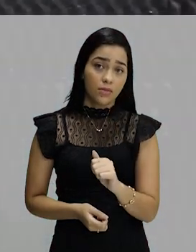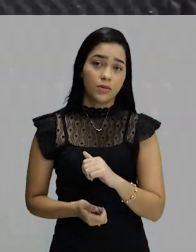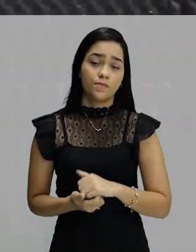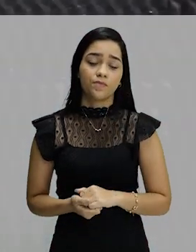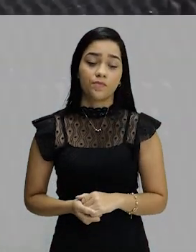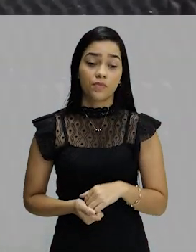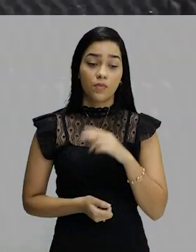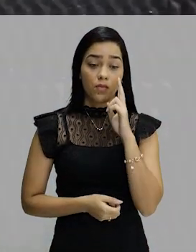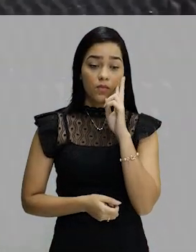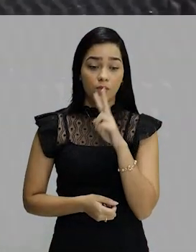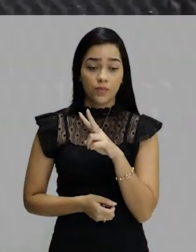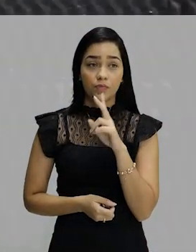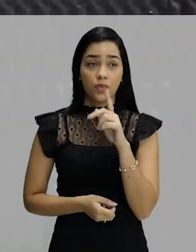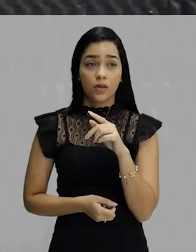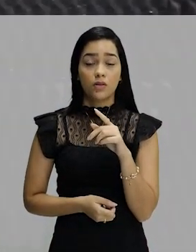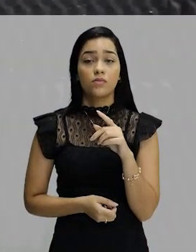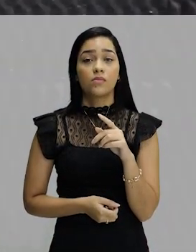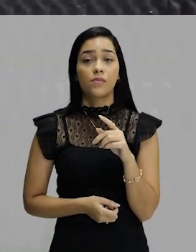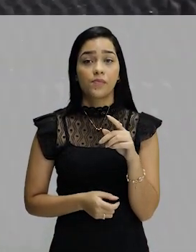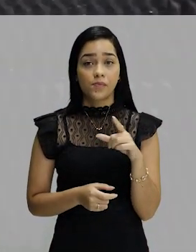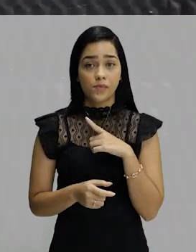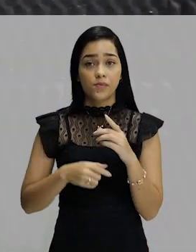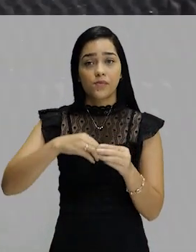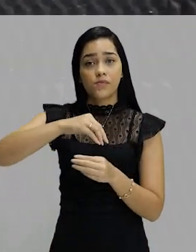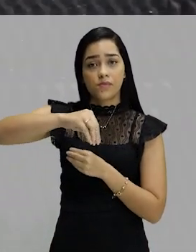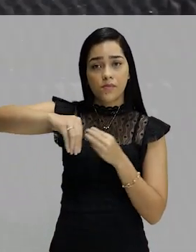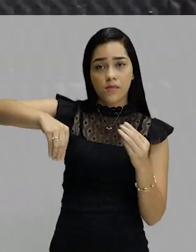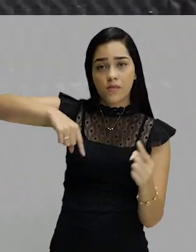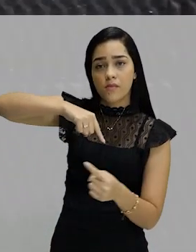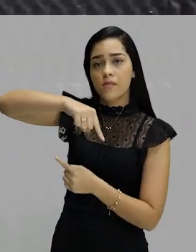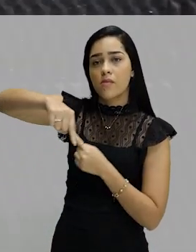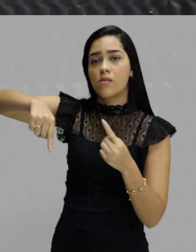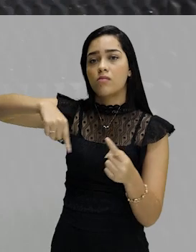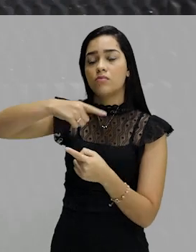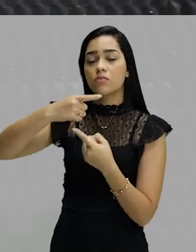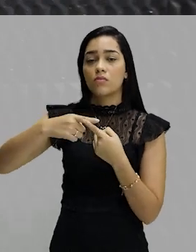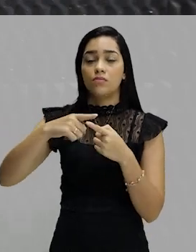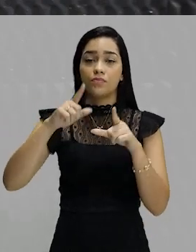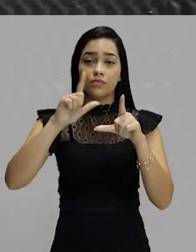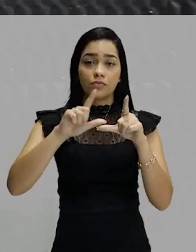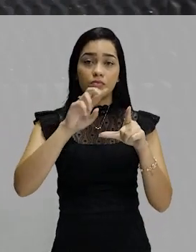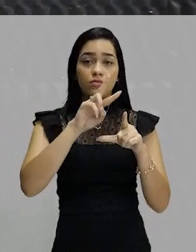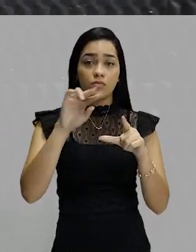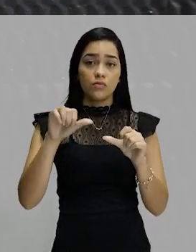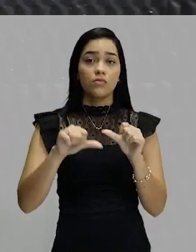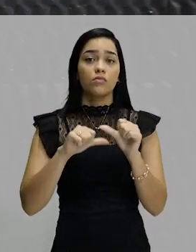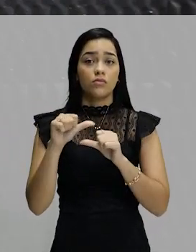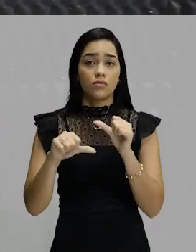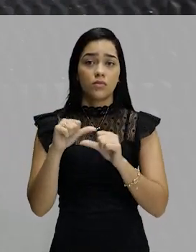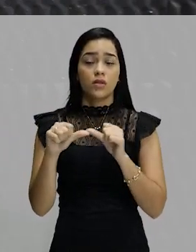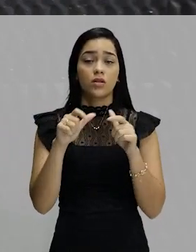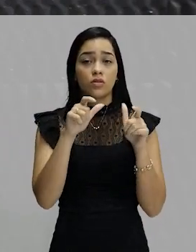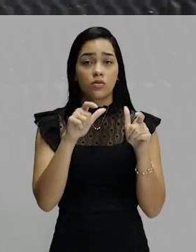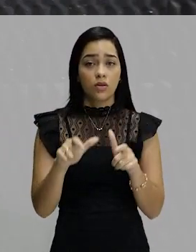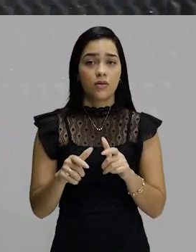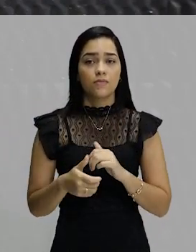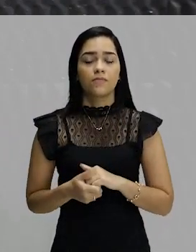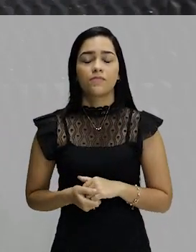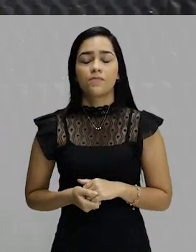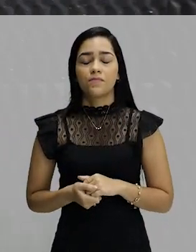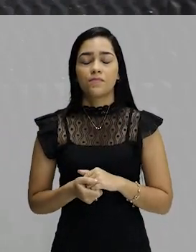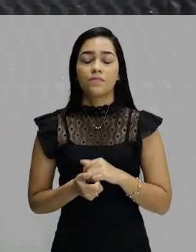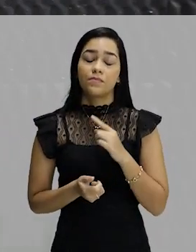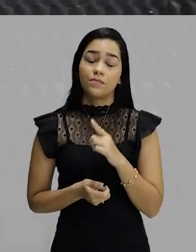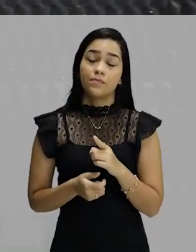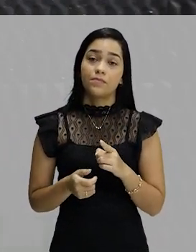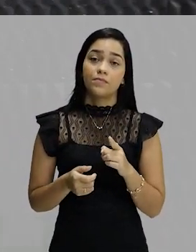pessoal, veja que isso aqui é um exercício de permutação, porque as letras elas vão trocar de local, trocar de lugar. Tá? Então,